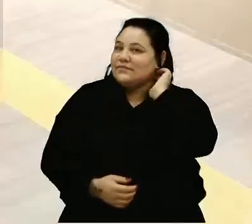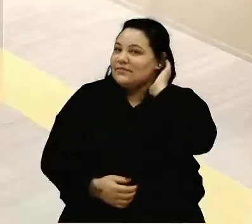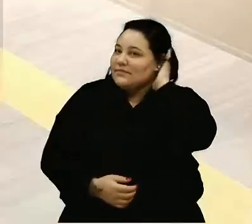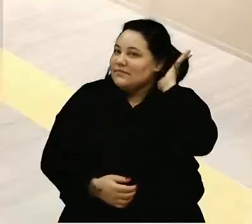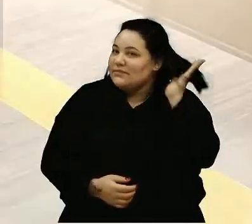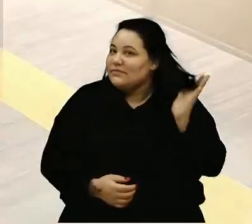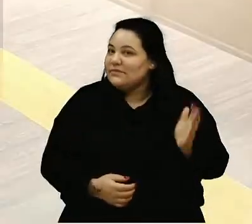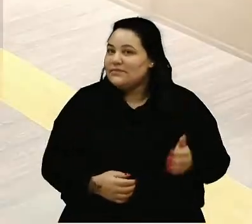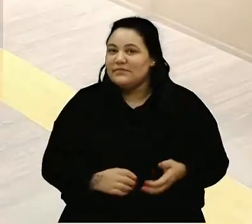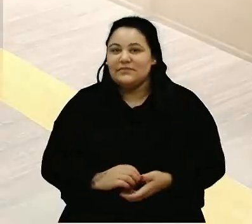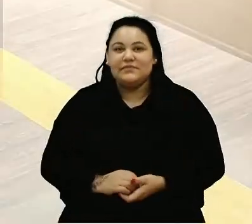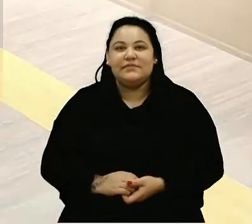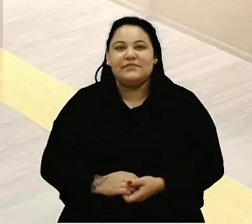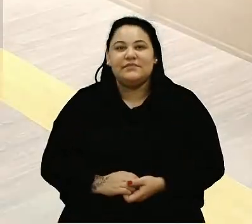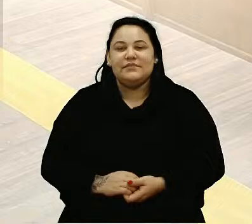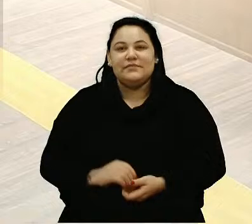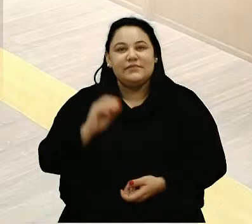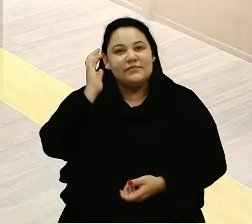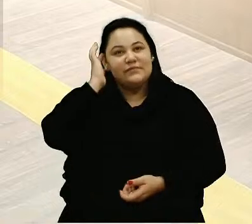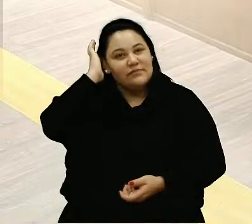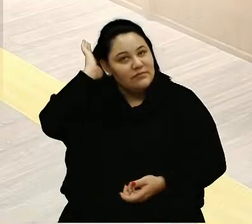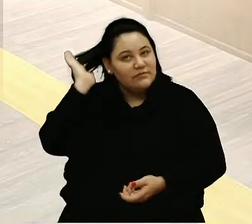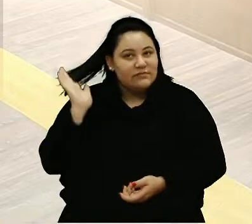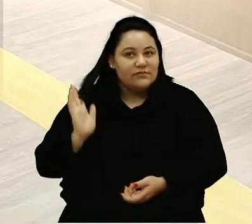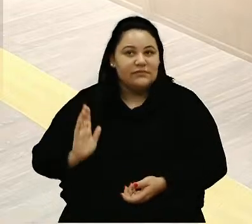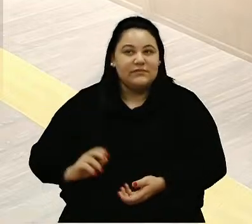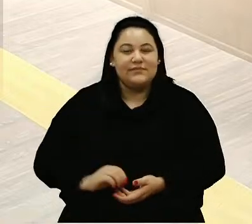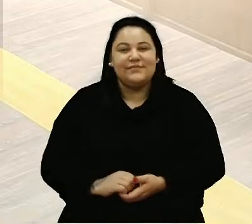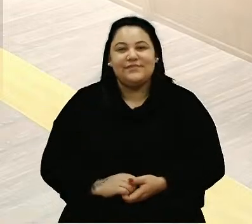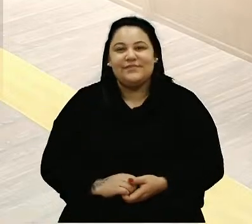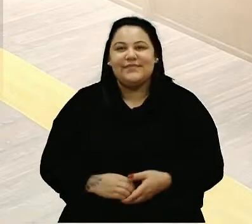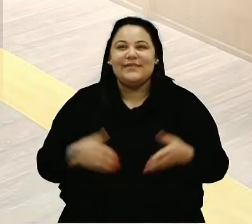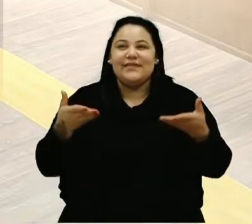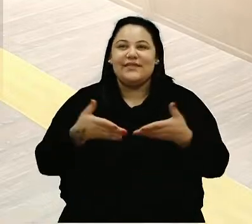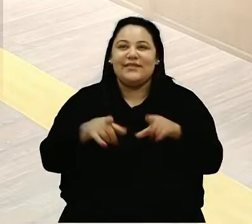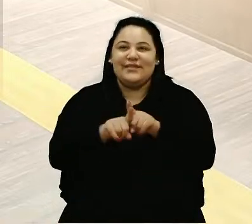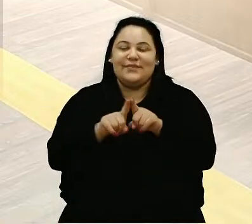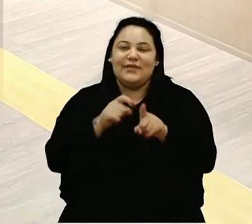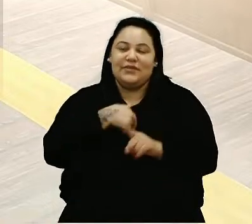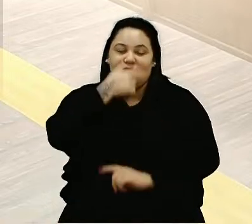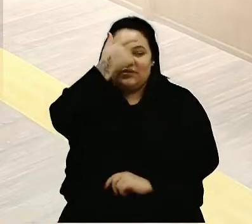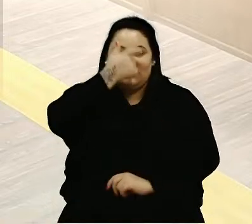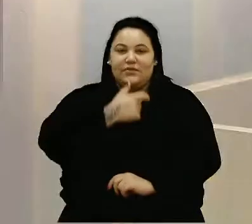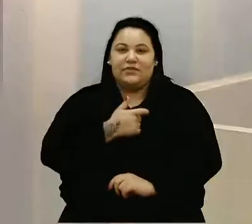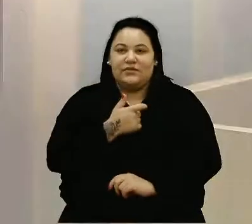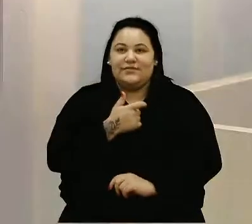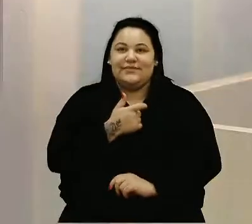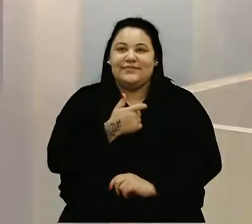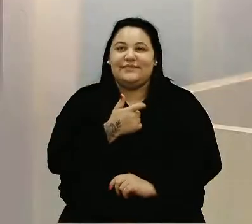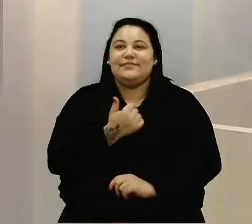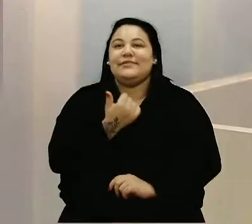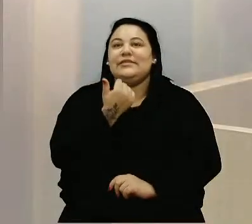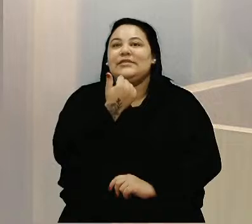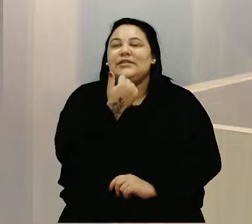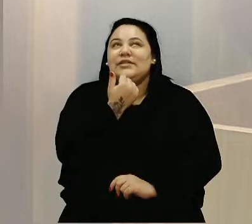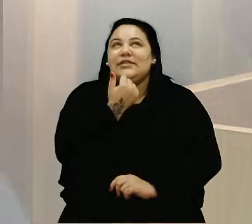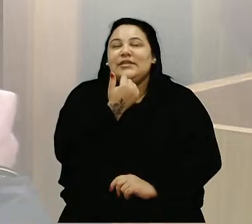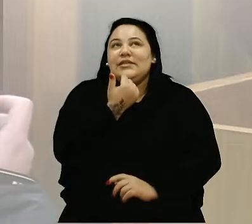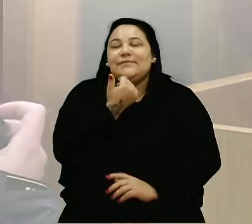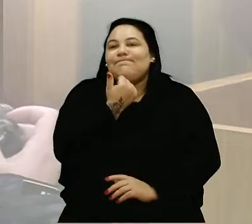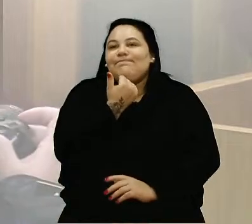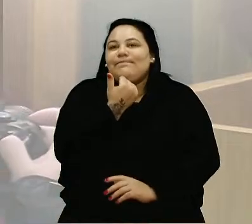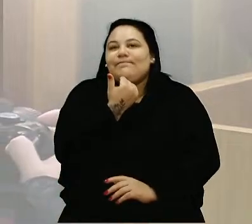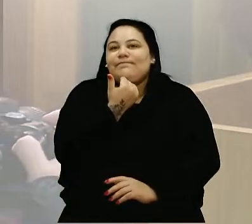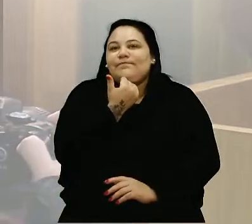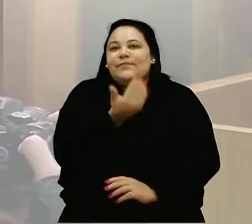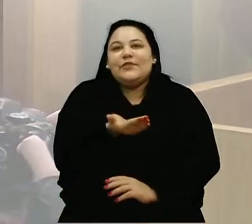Agora, saindo fora do que eu escrevi, eu acho que não adianta a